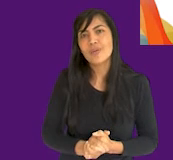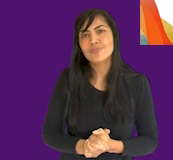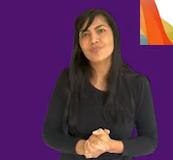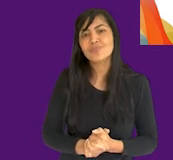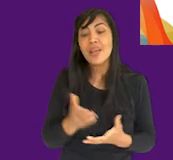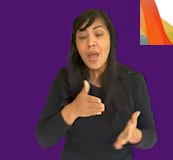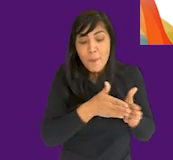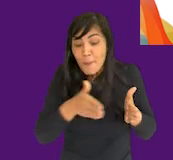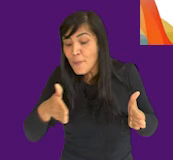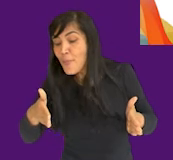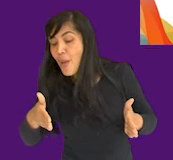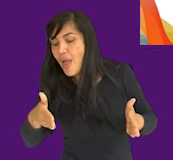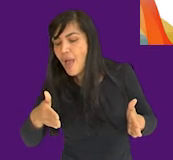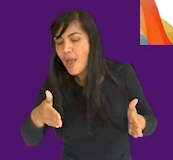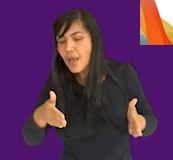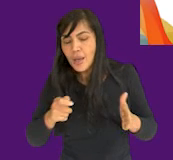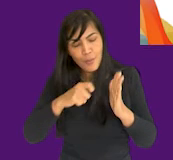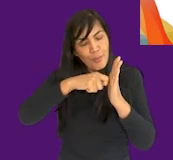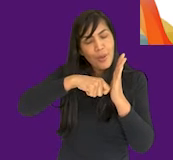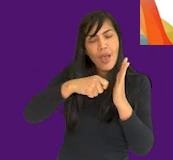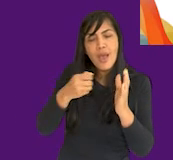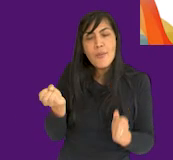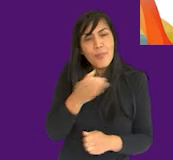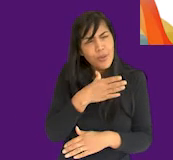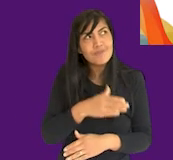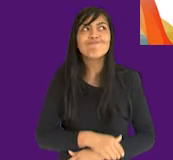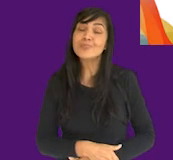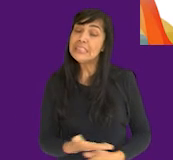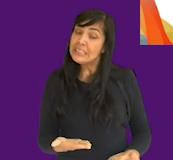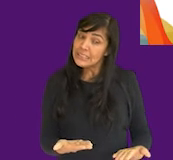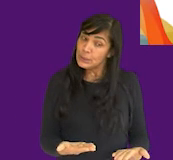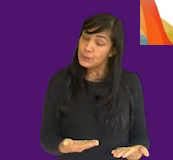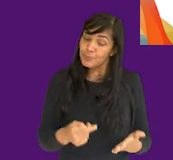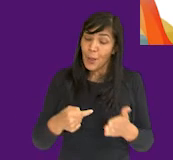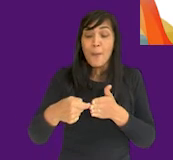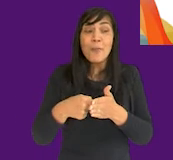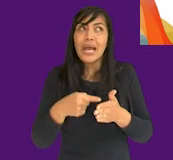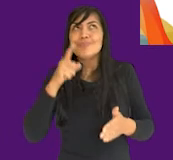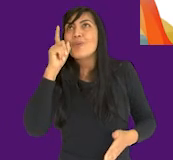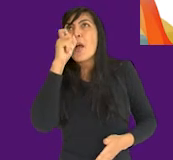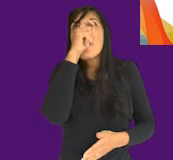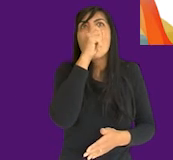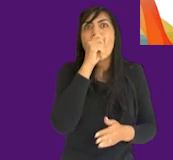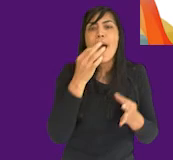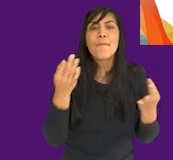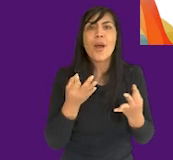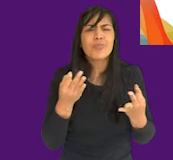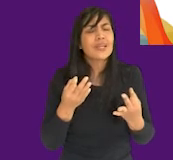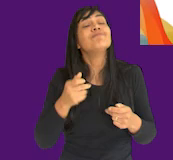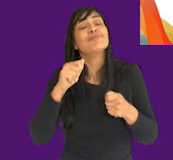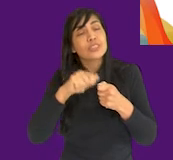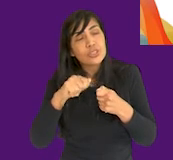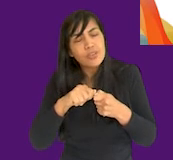entregues durante esse programa de inovação é uma pergunta difícil de responder de uma forma simples